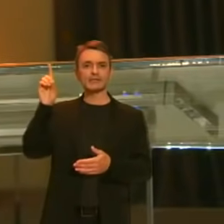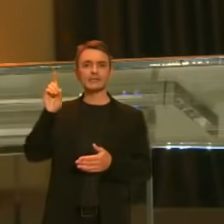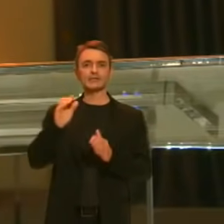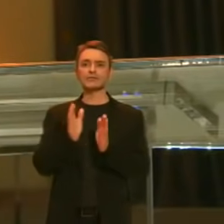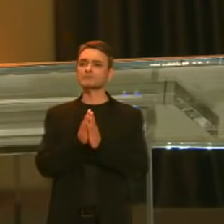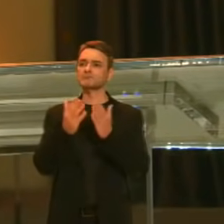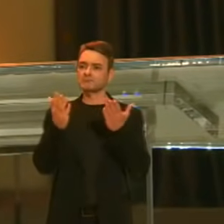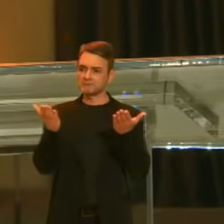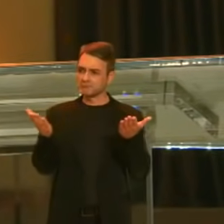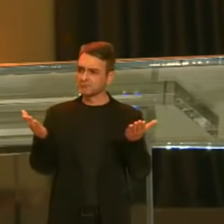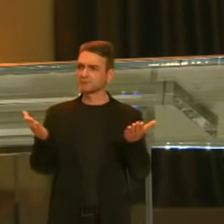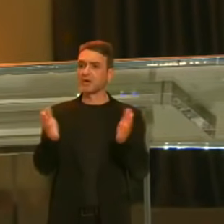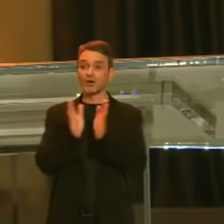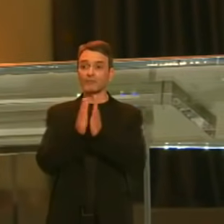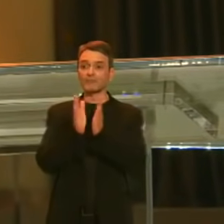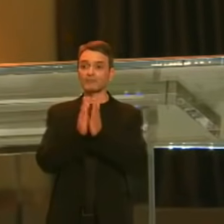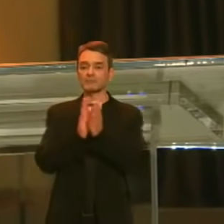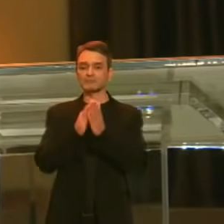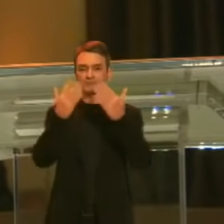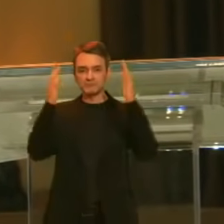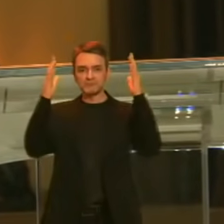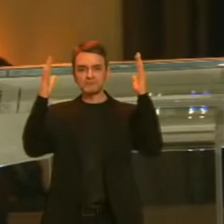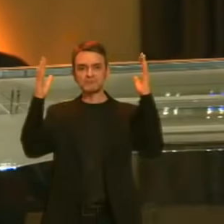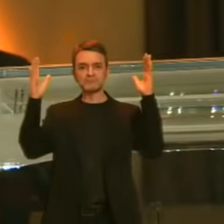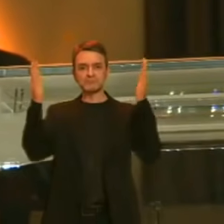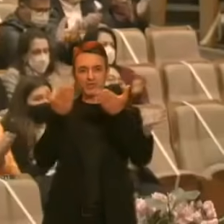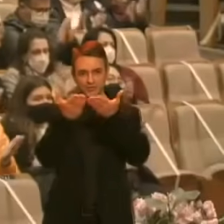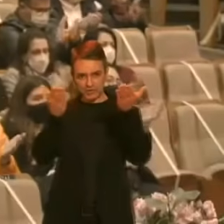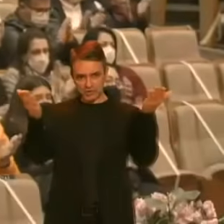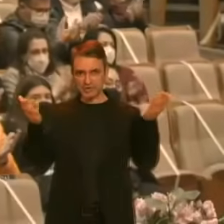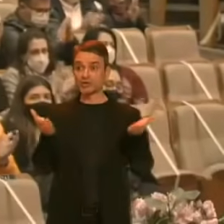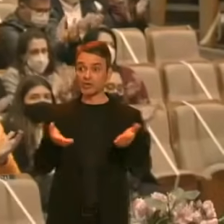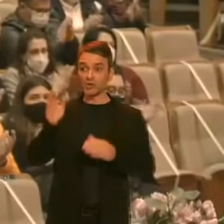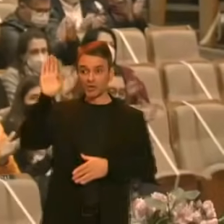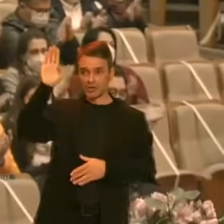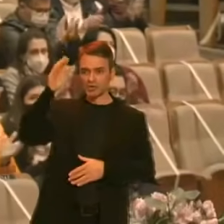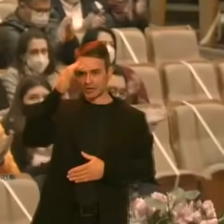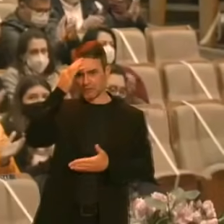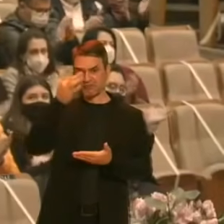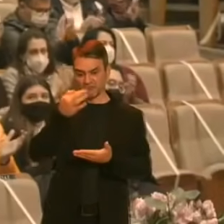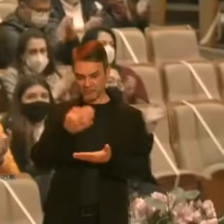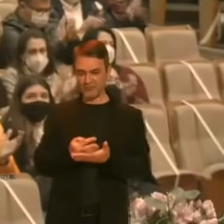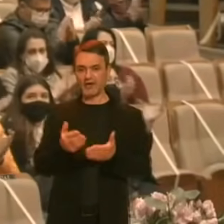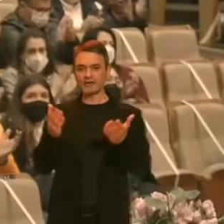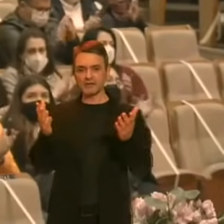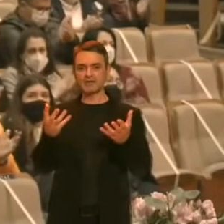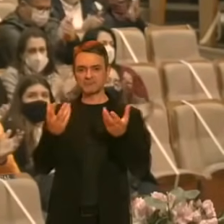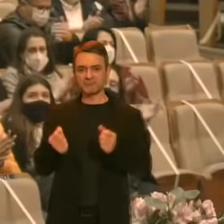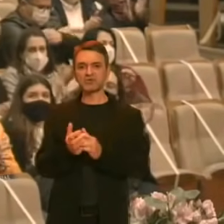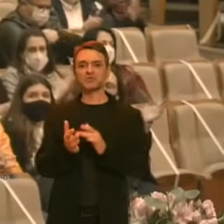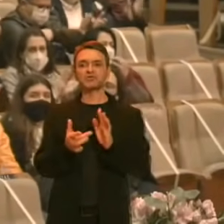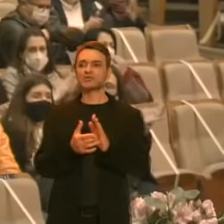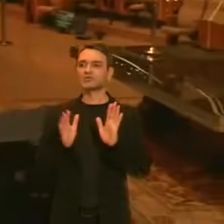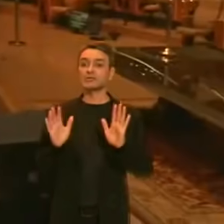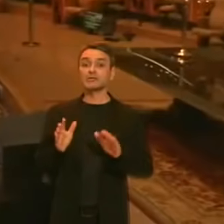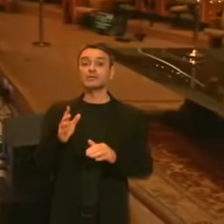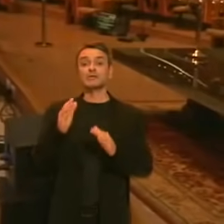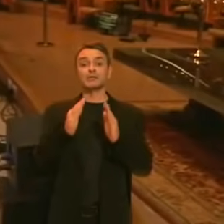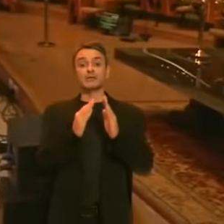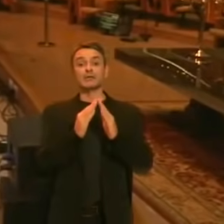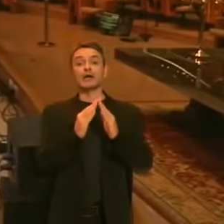Deus. Eu quero orar, vamos aplaudir esse povo aí que com fé está levantando a sua mão, tá? Se você está aí na sua